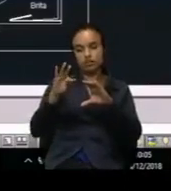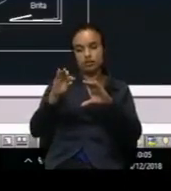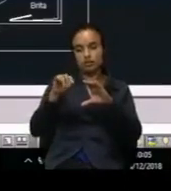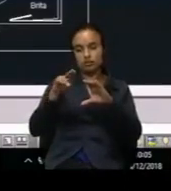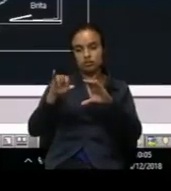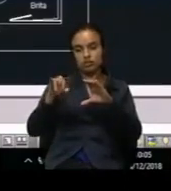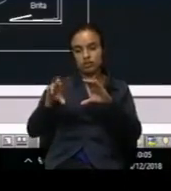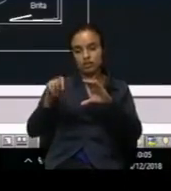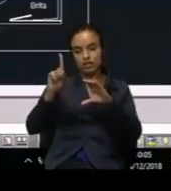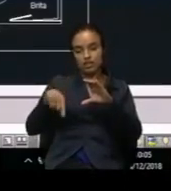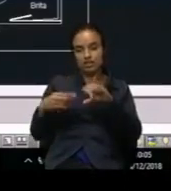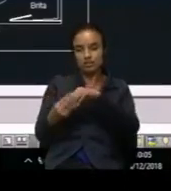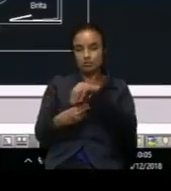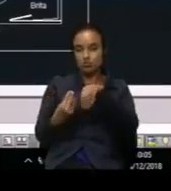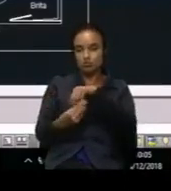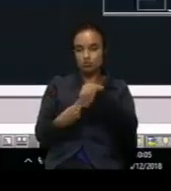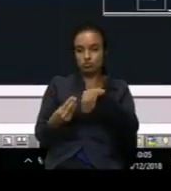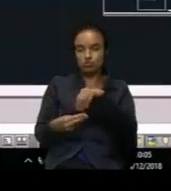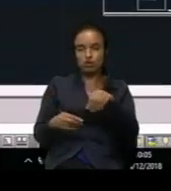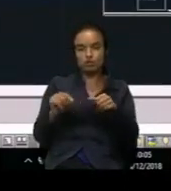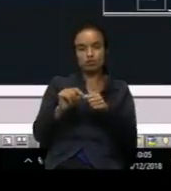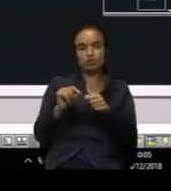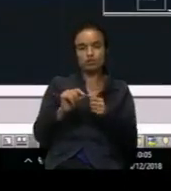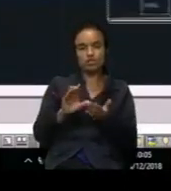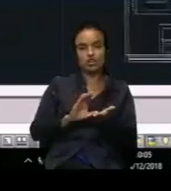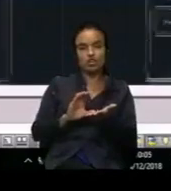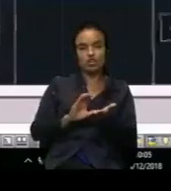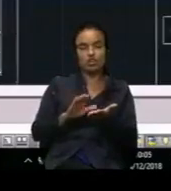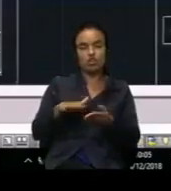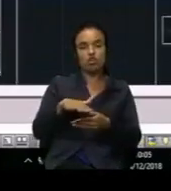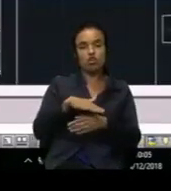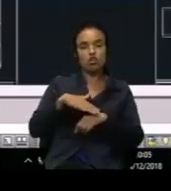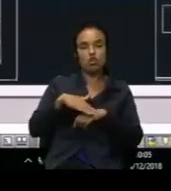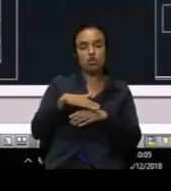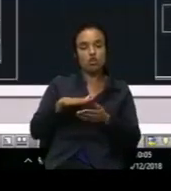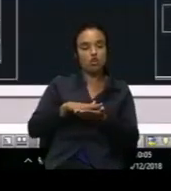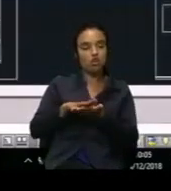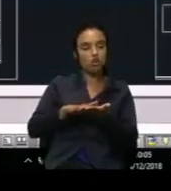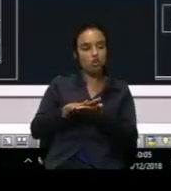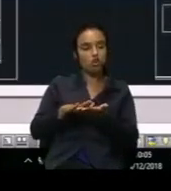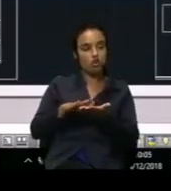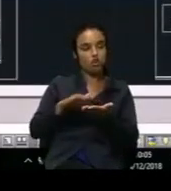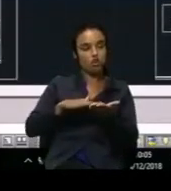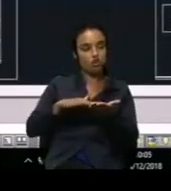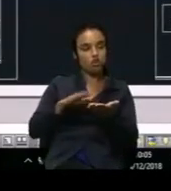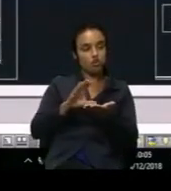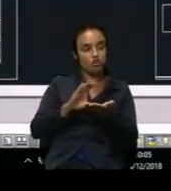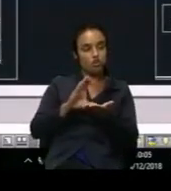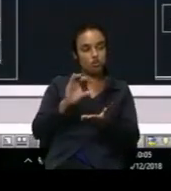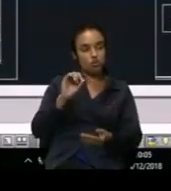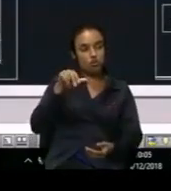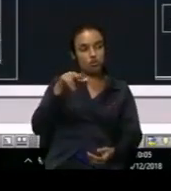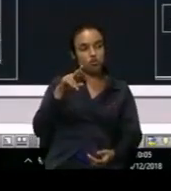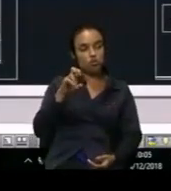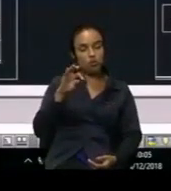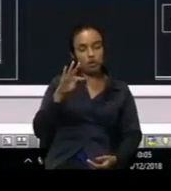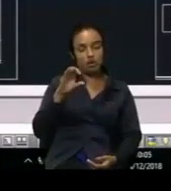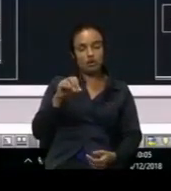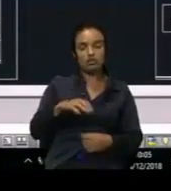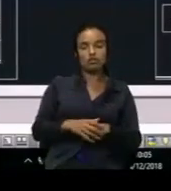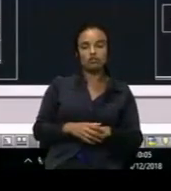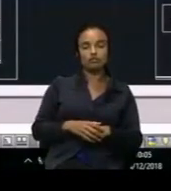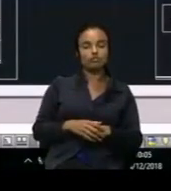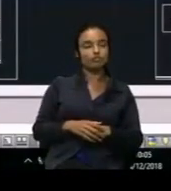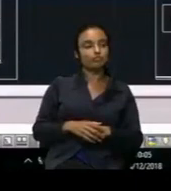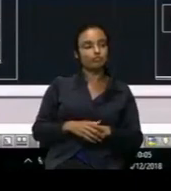depósitozinho e os entulhos. Então, você vê que eu já eliminei uma boa parte da minha obra. E aqui, conforme